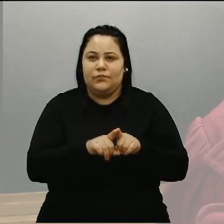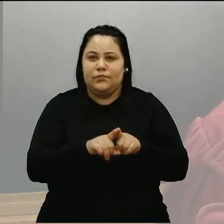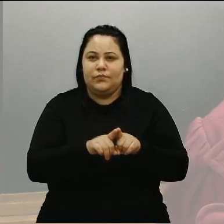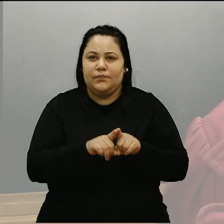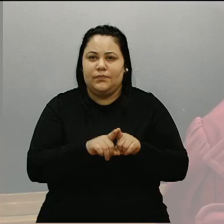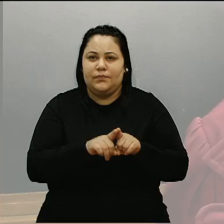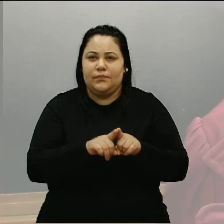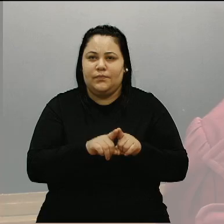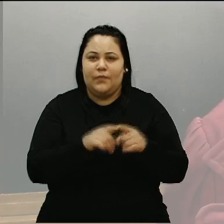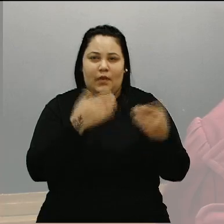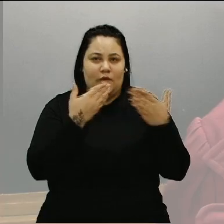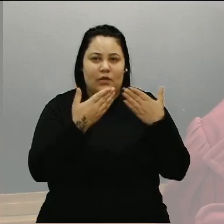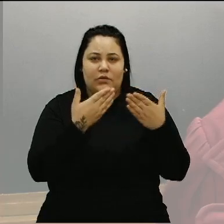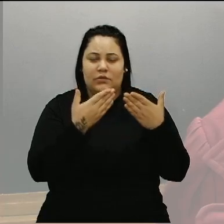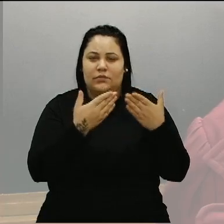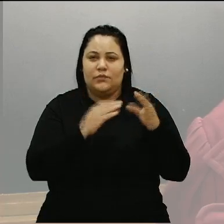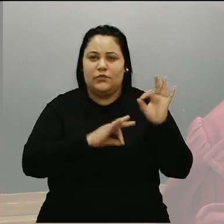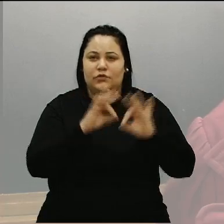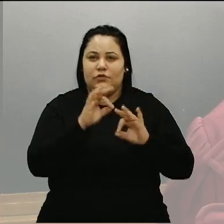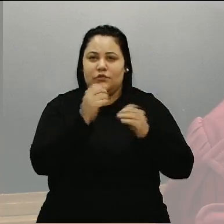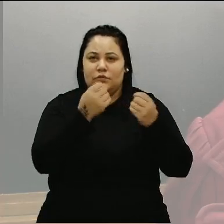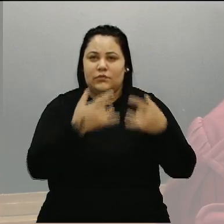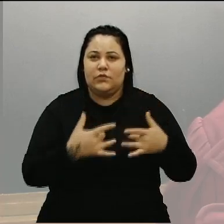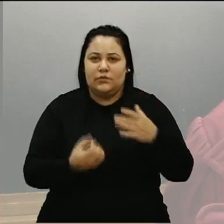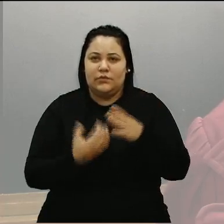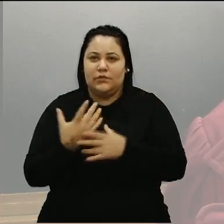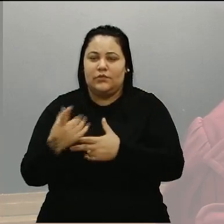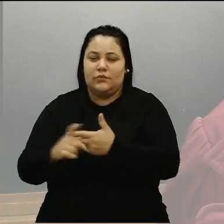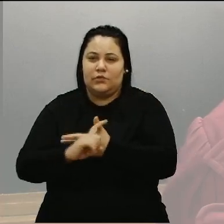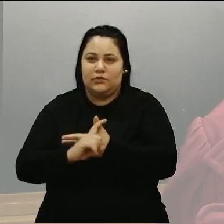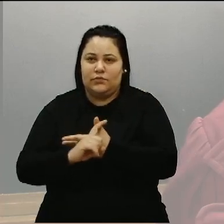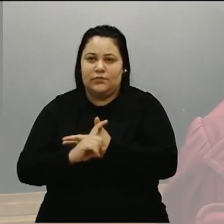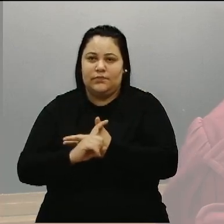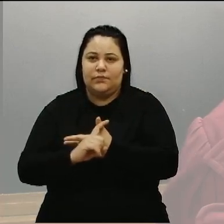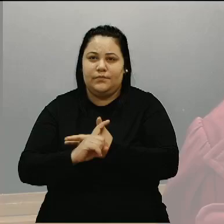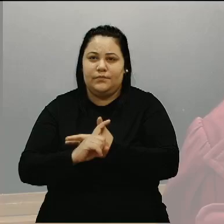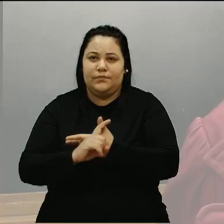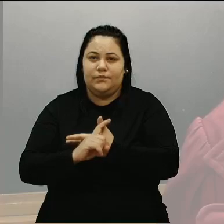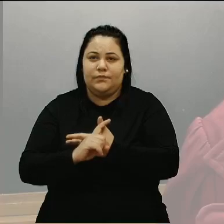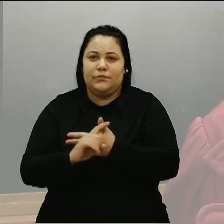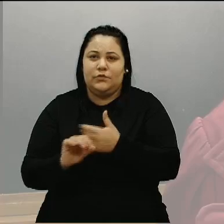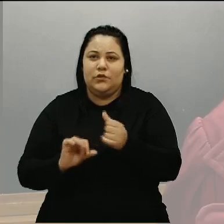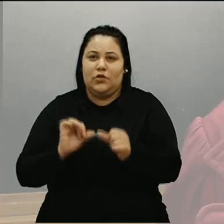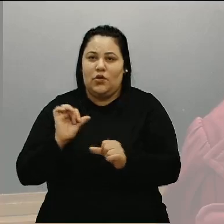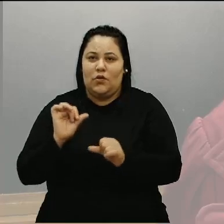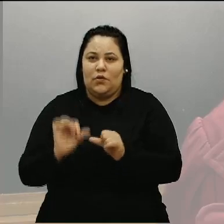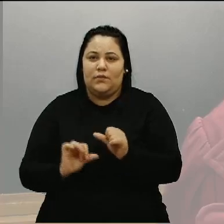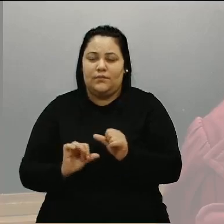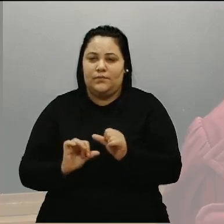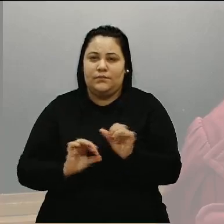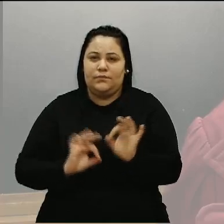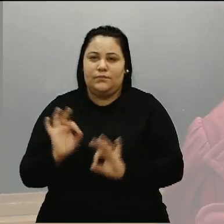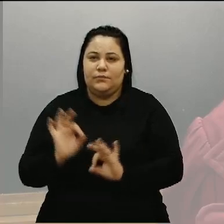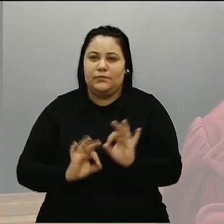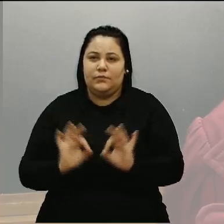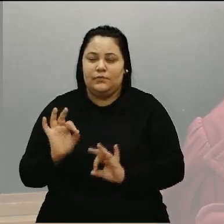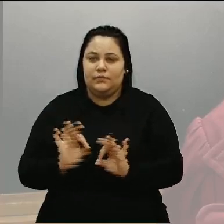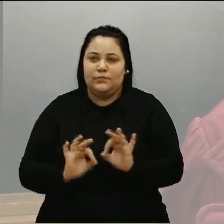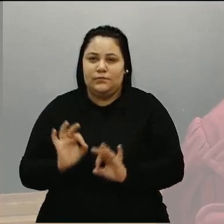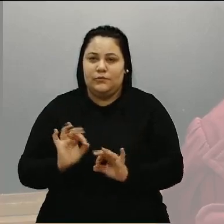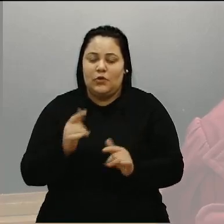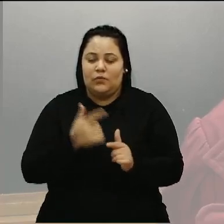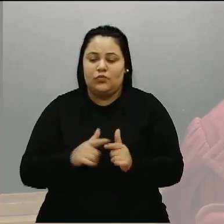de lei acima descrito, de autoria do Poder Executivo, que reformula o financiamento da arte e